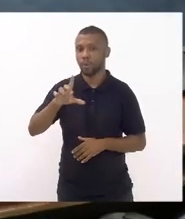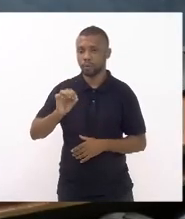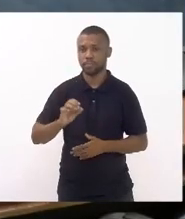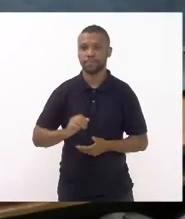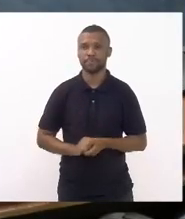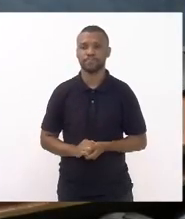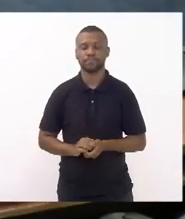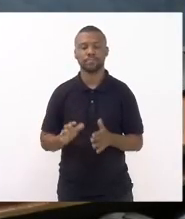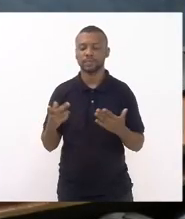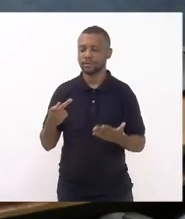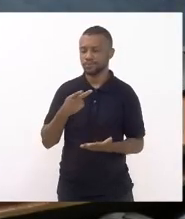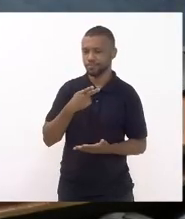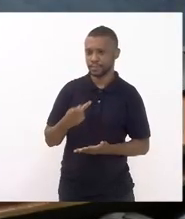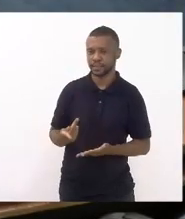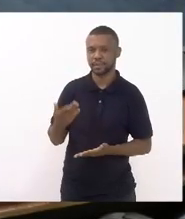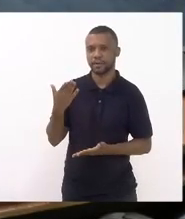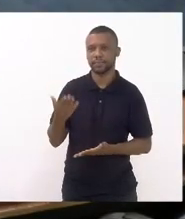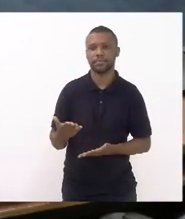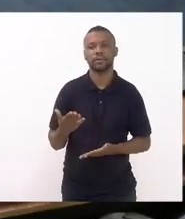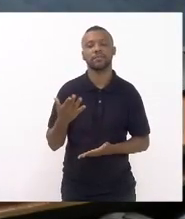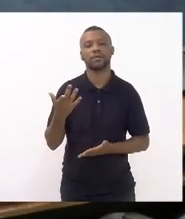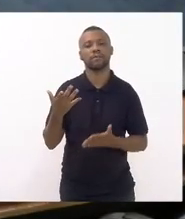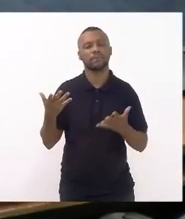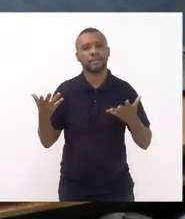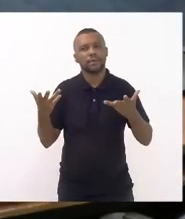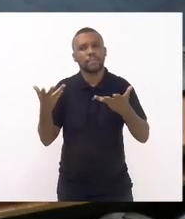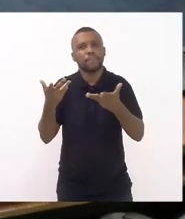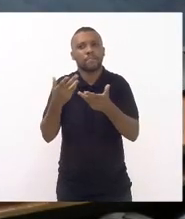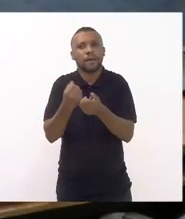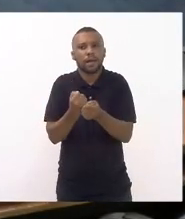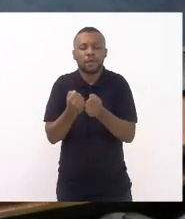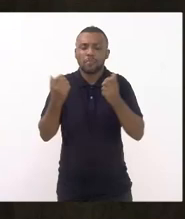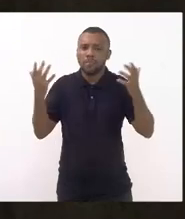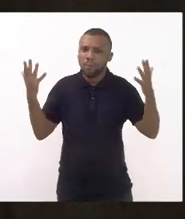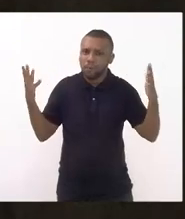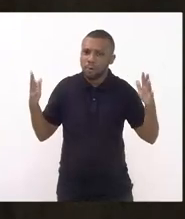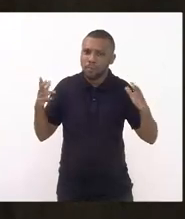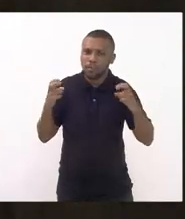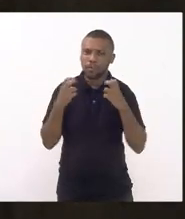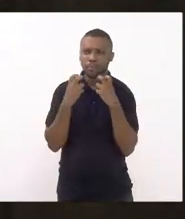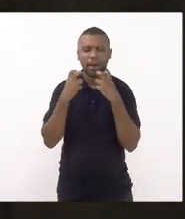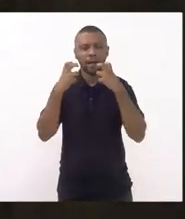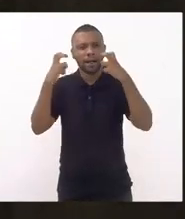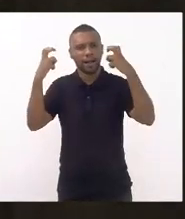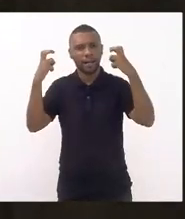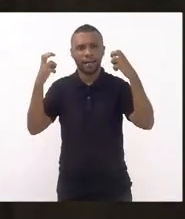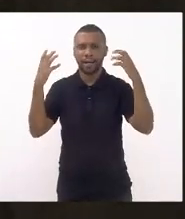Senhora Presidente, com esse belo quórum nas galerias,